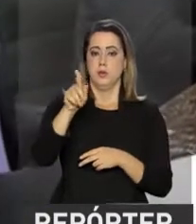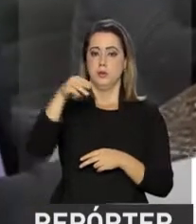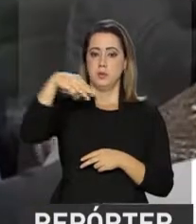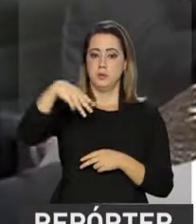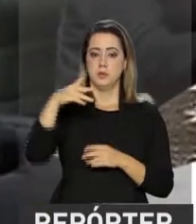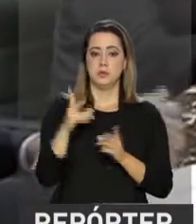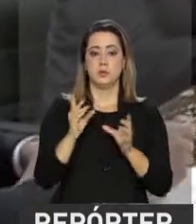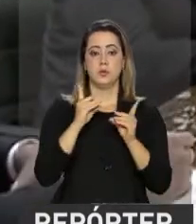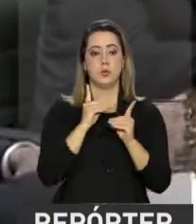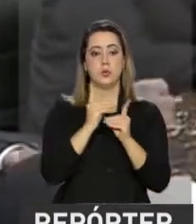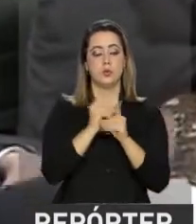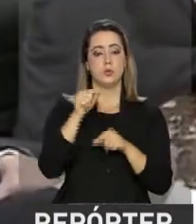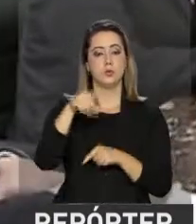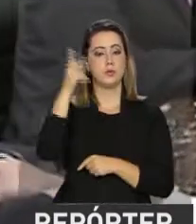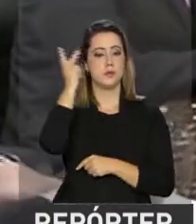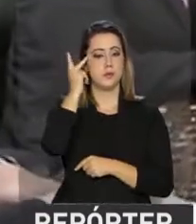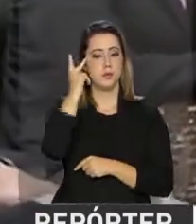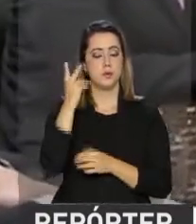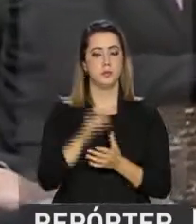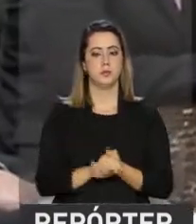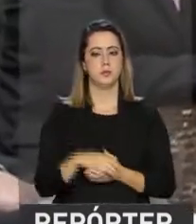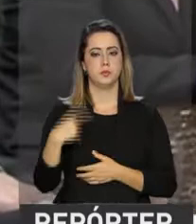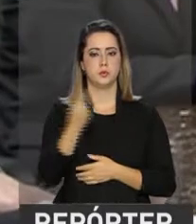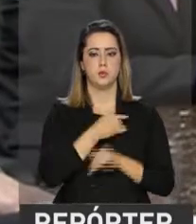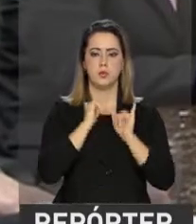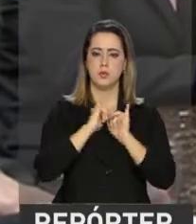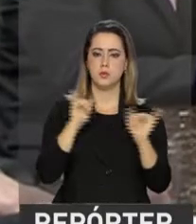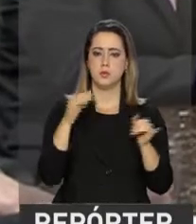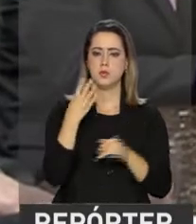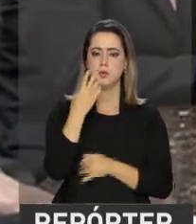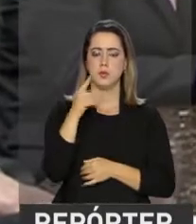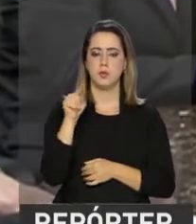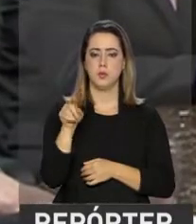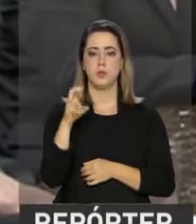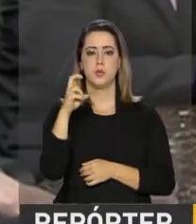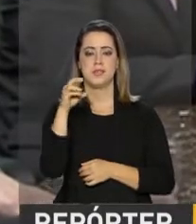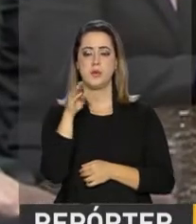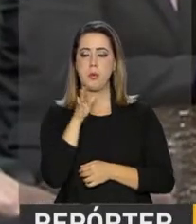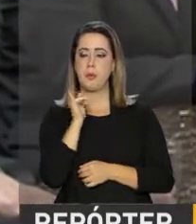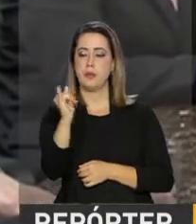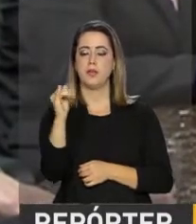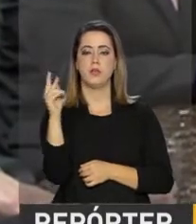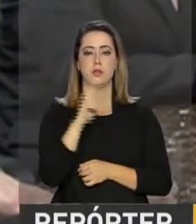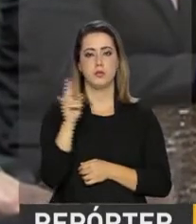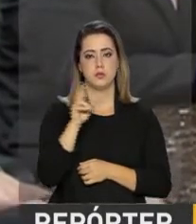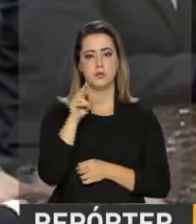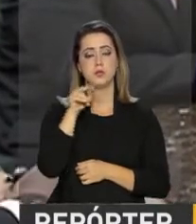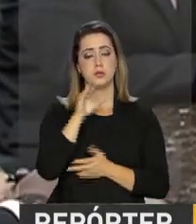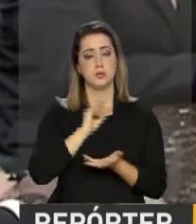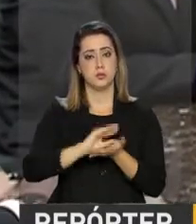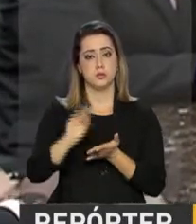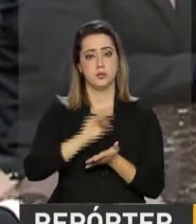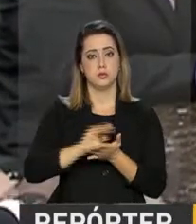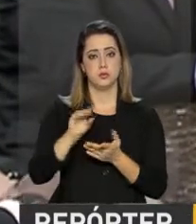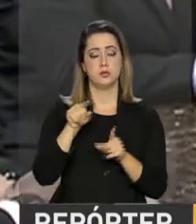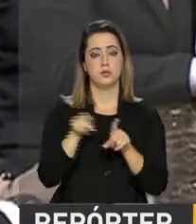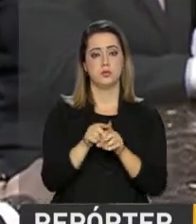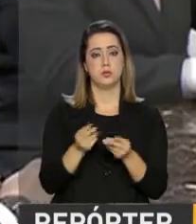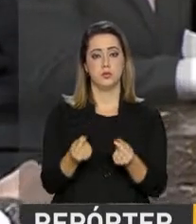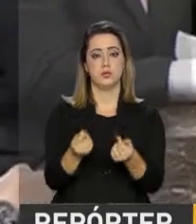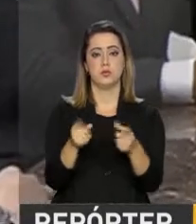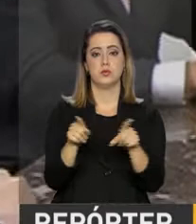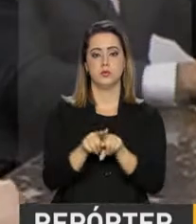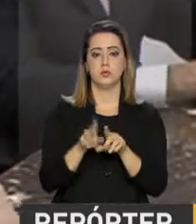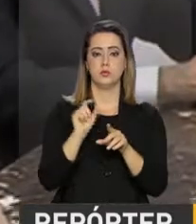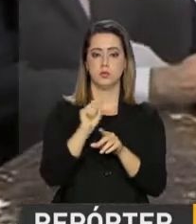São Paulo. Hoje estamos anunciando 4,5 bilhões de reais que vão ser investidos